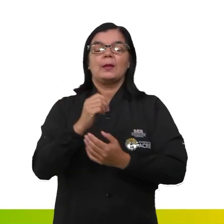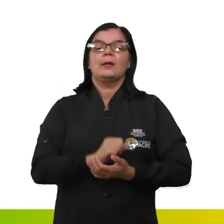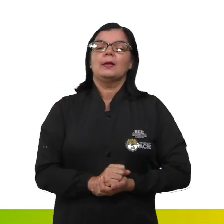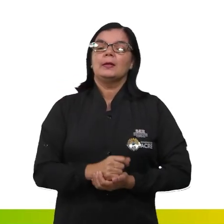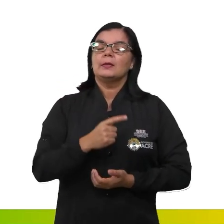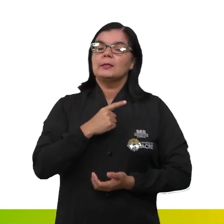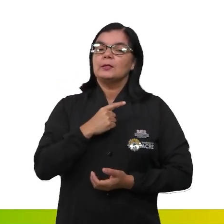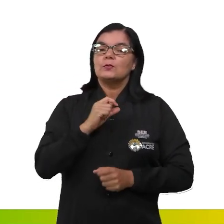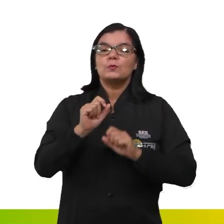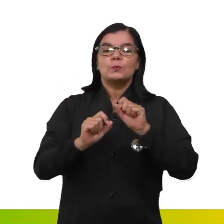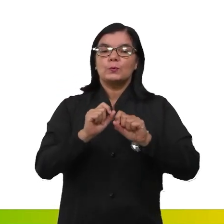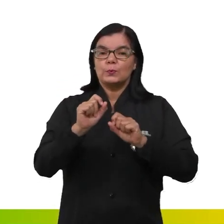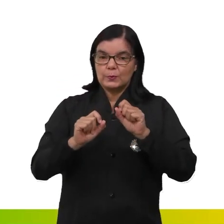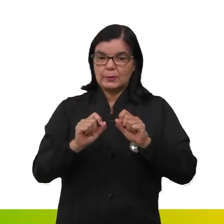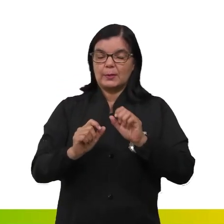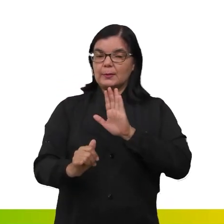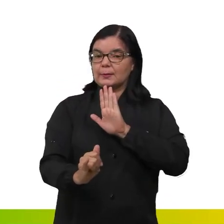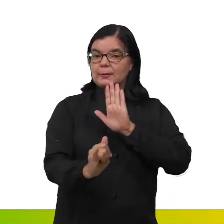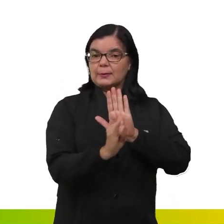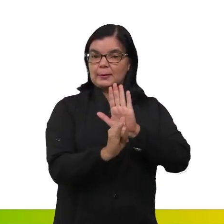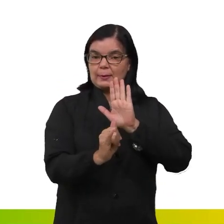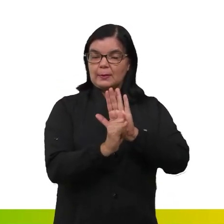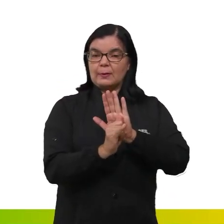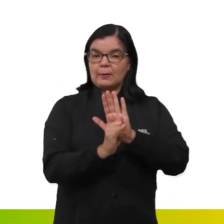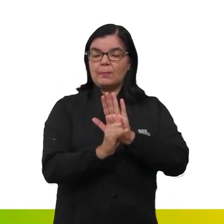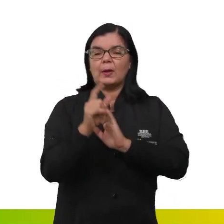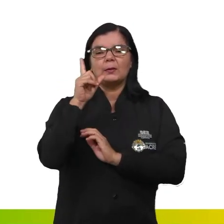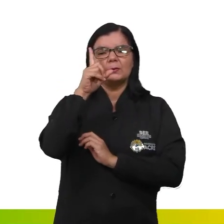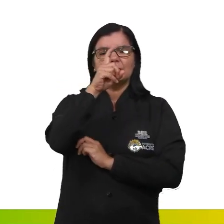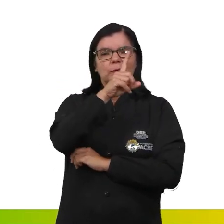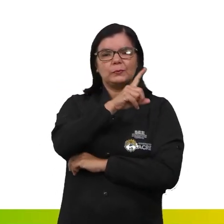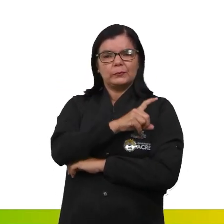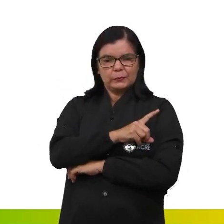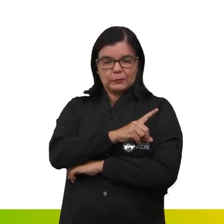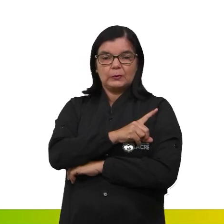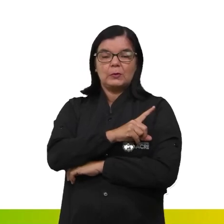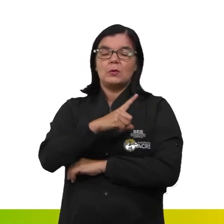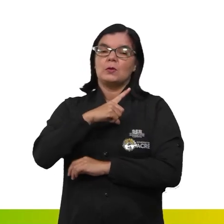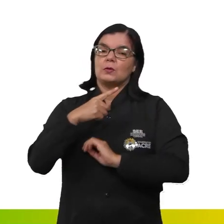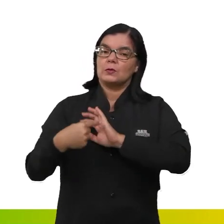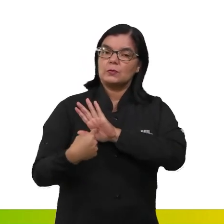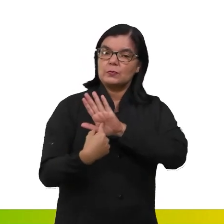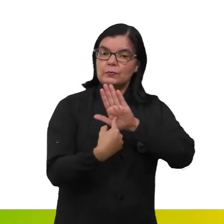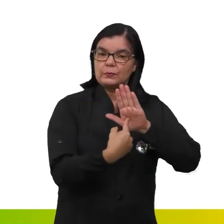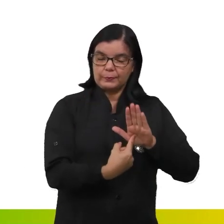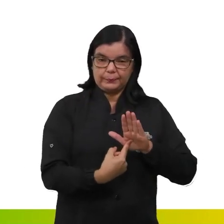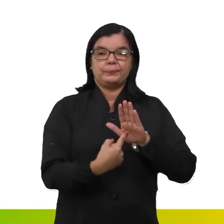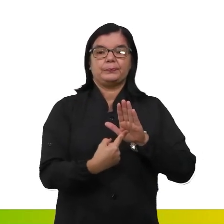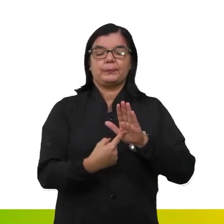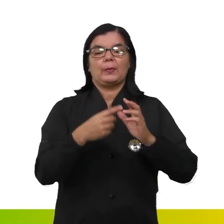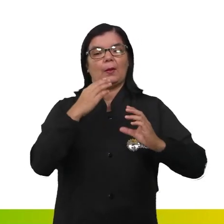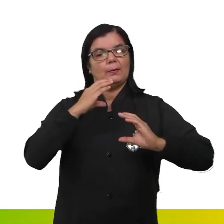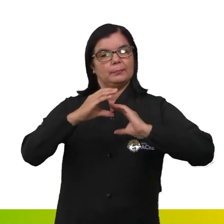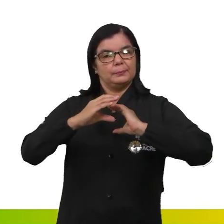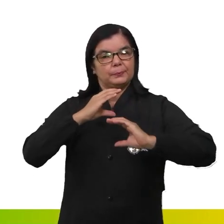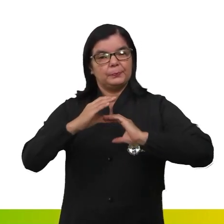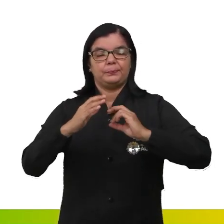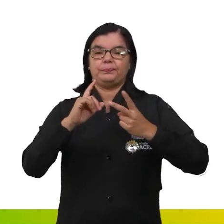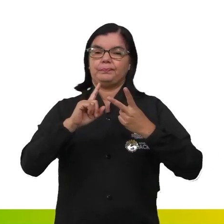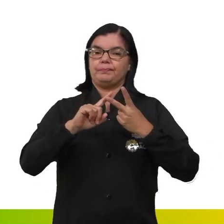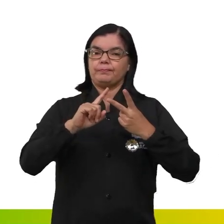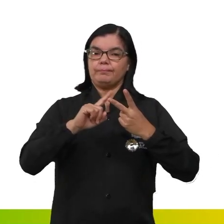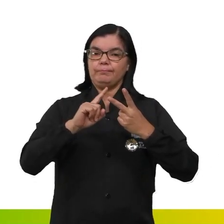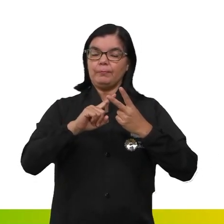dinâmica resulta em identidades mais complexas, que se manifestam na música,